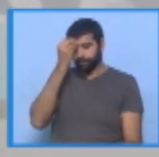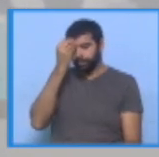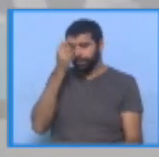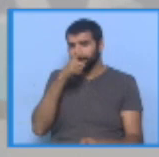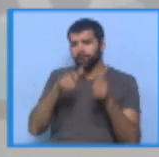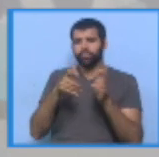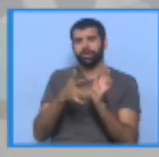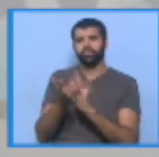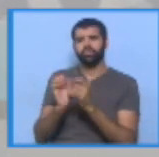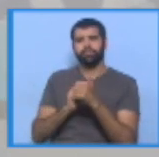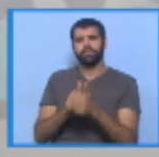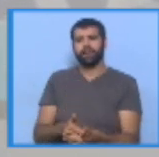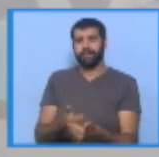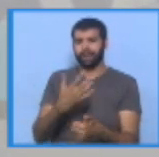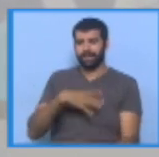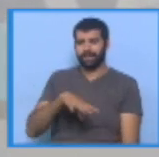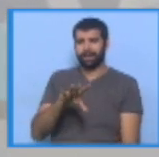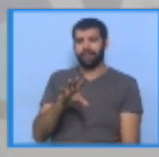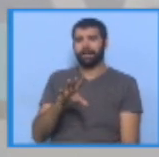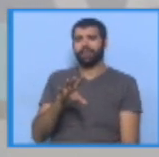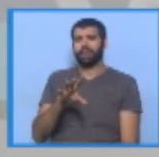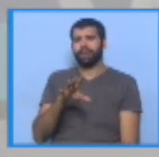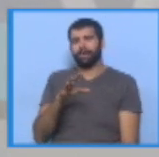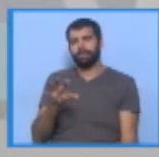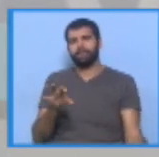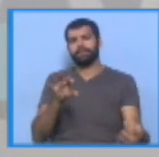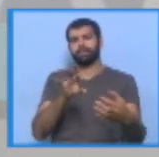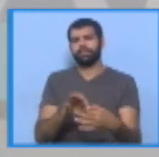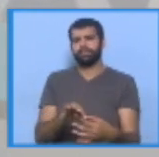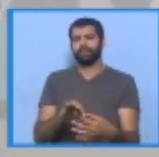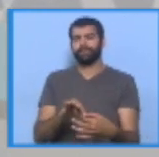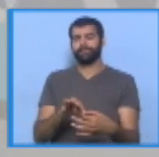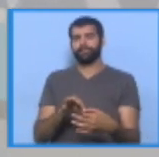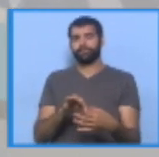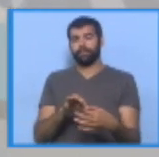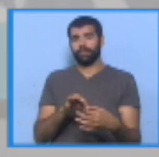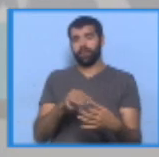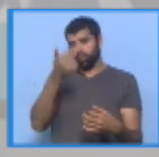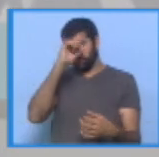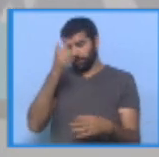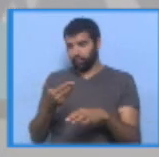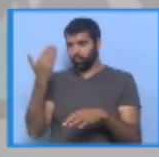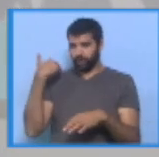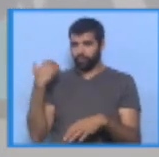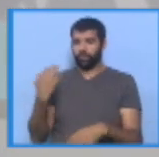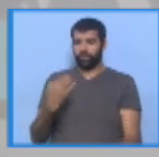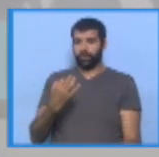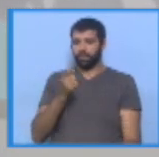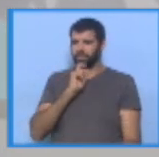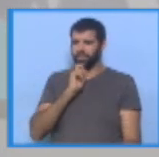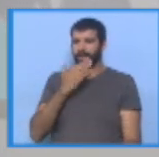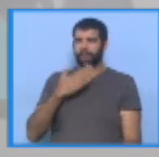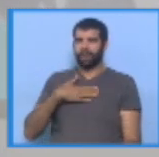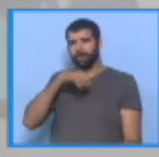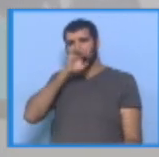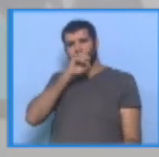cristãos. E permitia-me fazer uma pequena ligação à mensagem do domingo anterior, que se calhar nos deixou um bocadinho